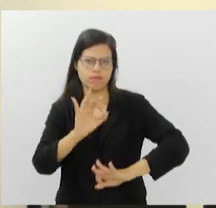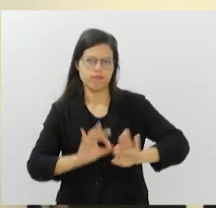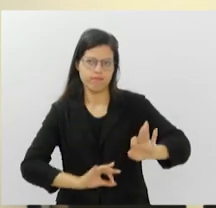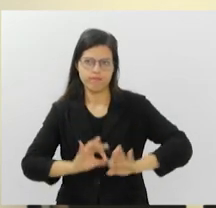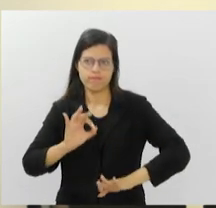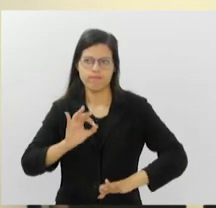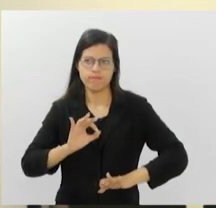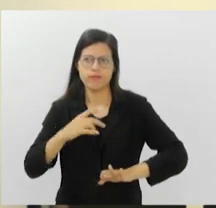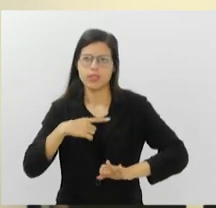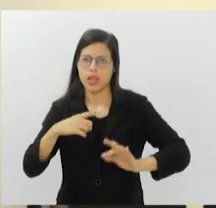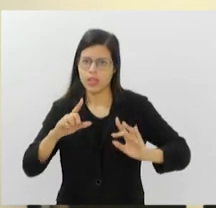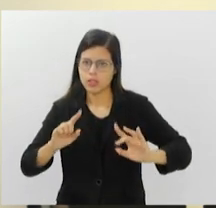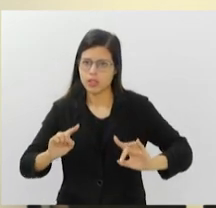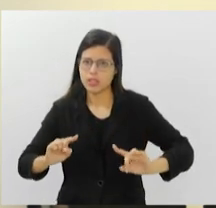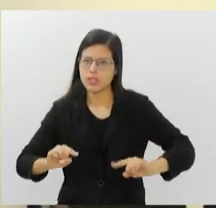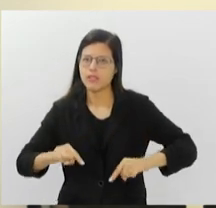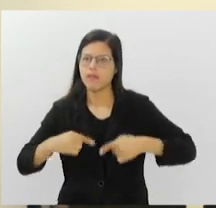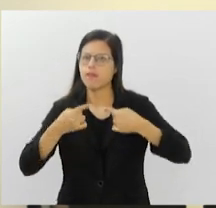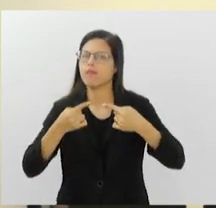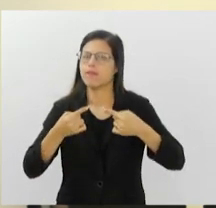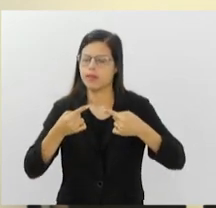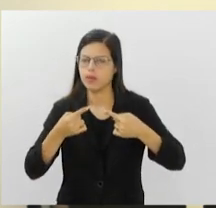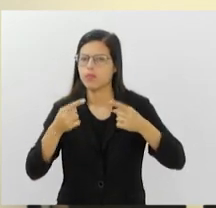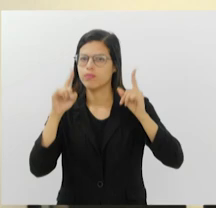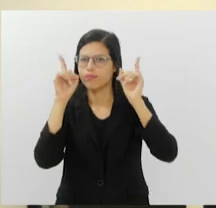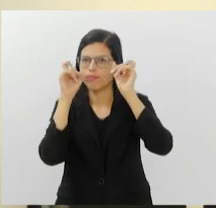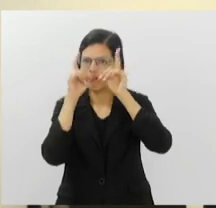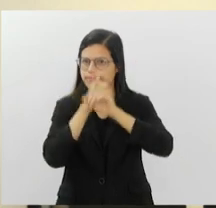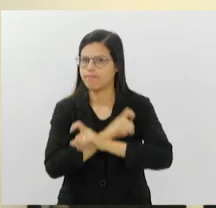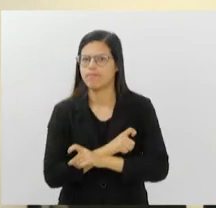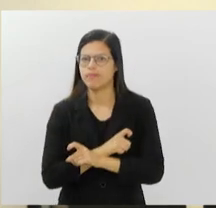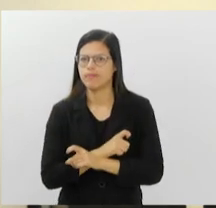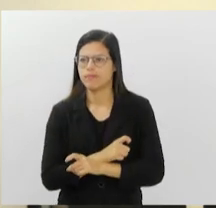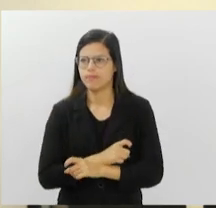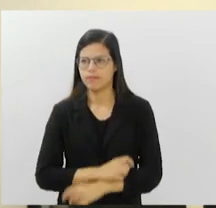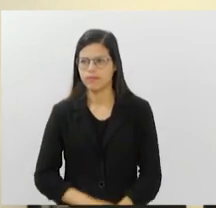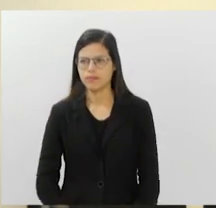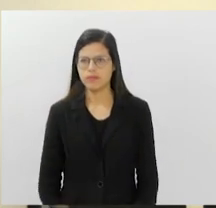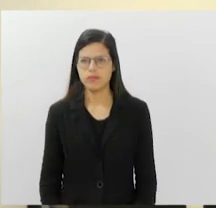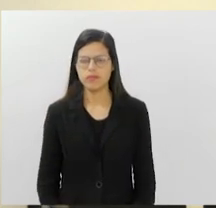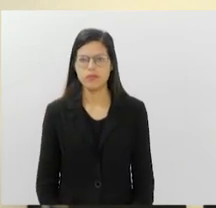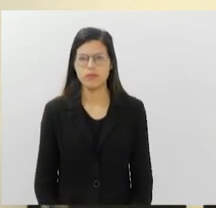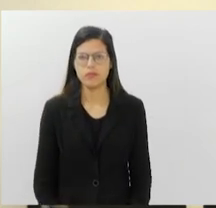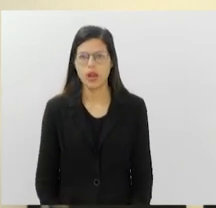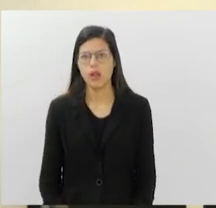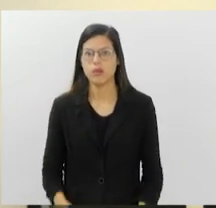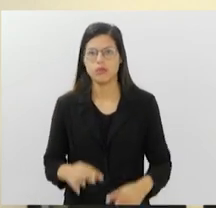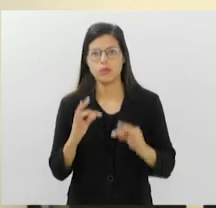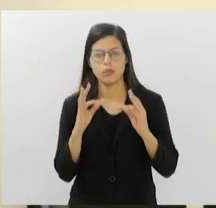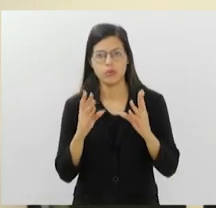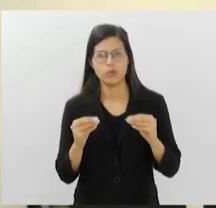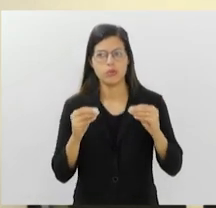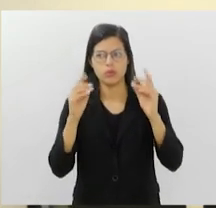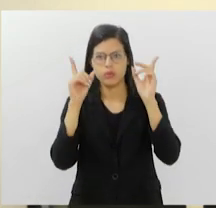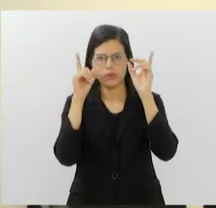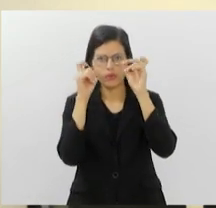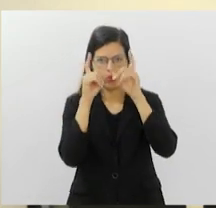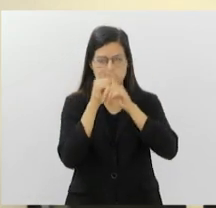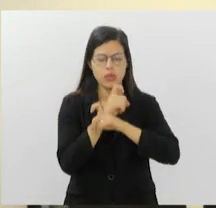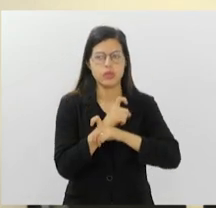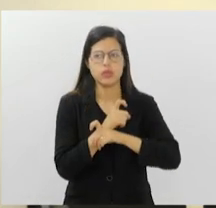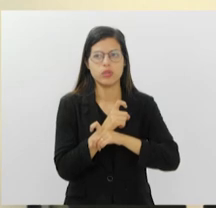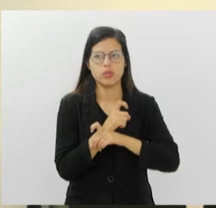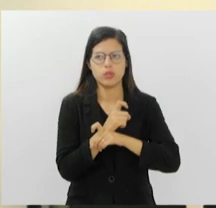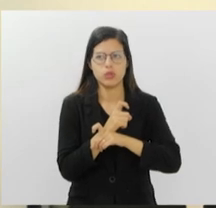desafios grandes, mas assim... com toda essa dificuldade,